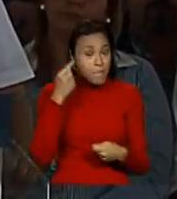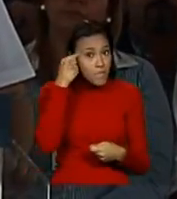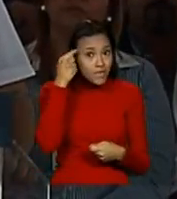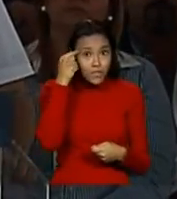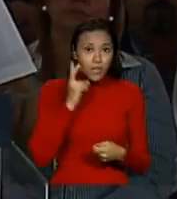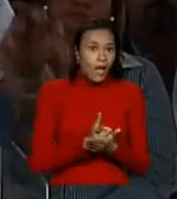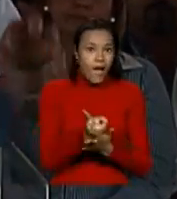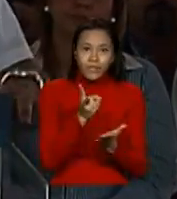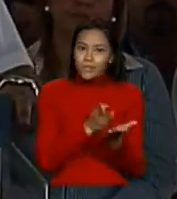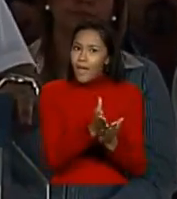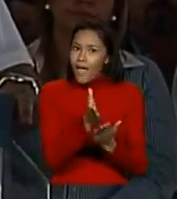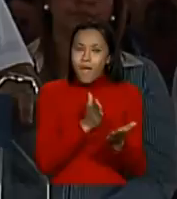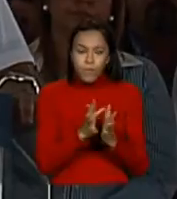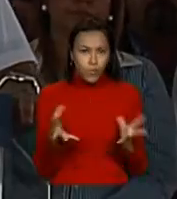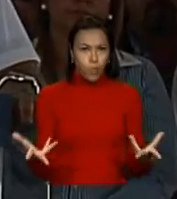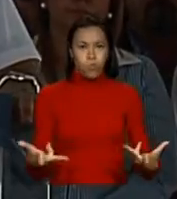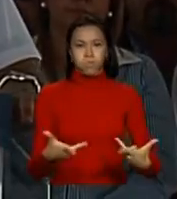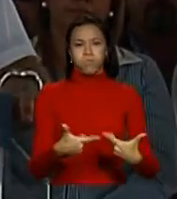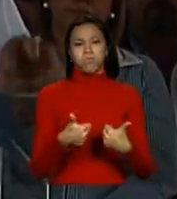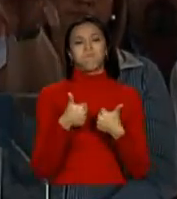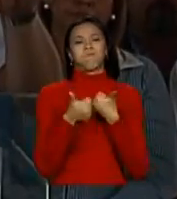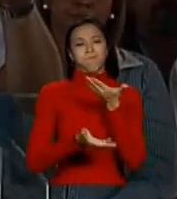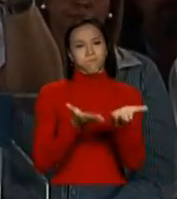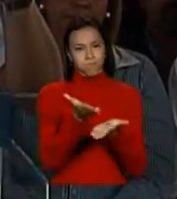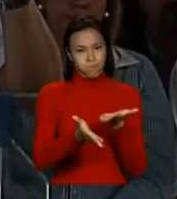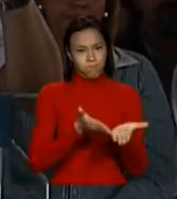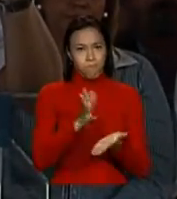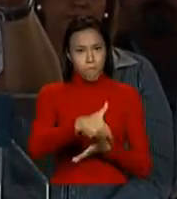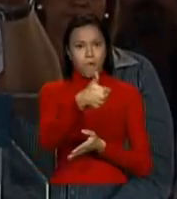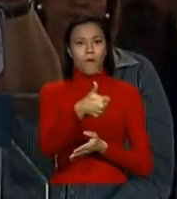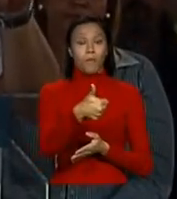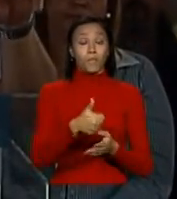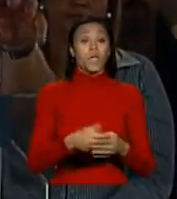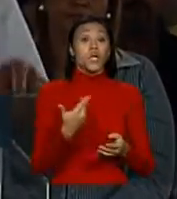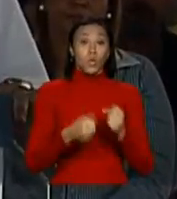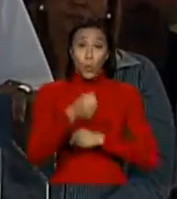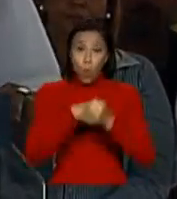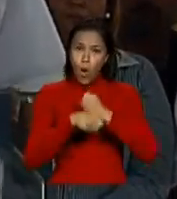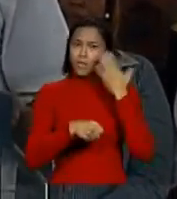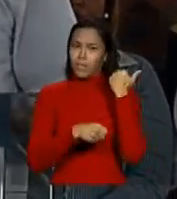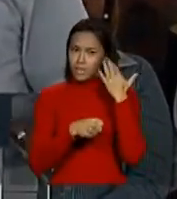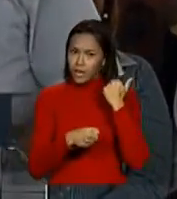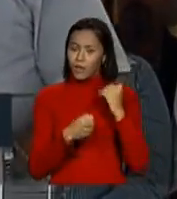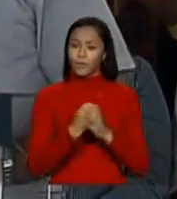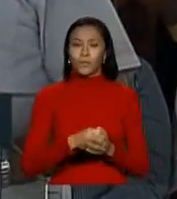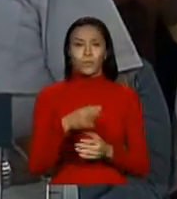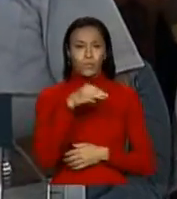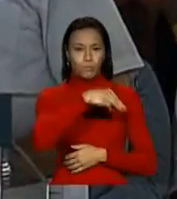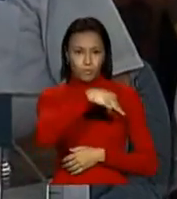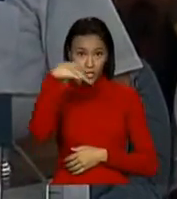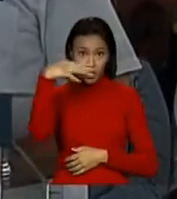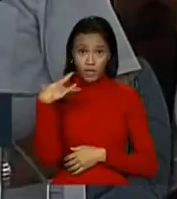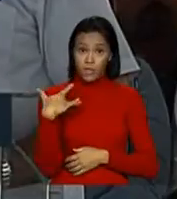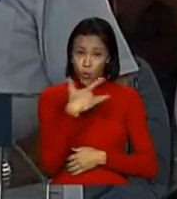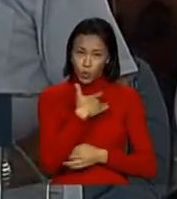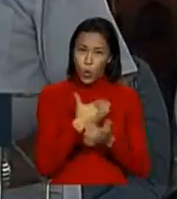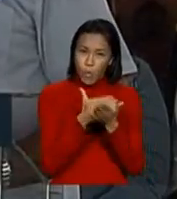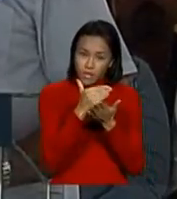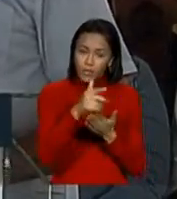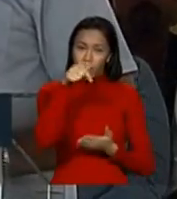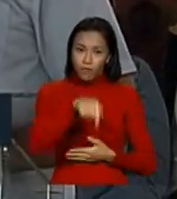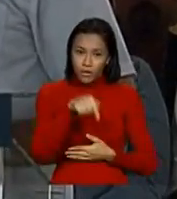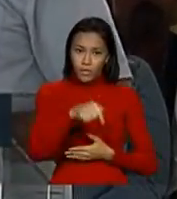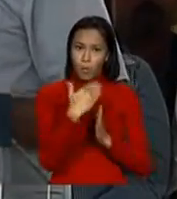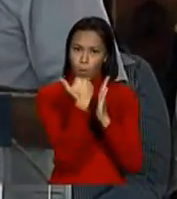qualidade no ano passado Ministério da Saúde começou a apoiar programas como esse que começaram aqui no saúde de